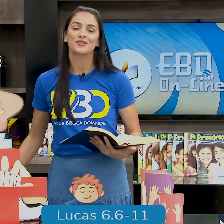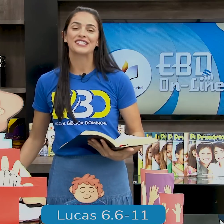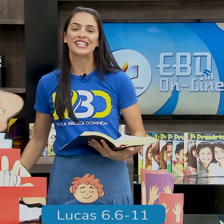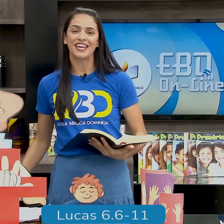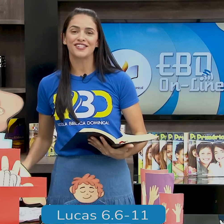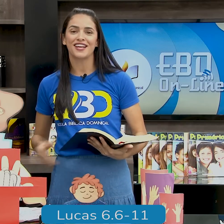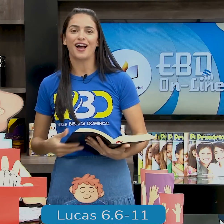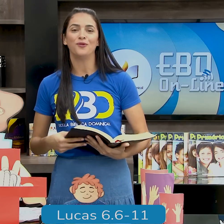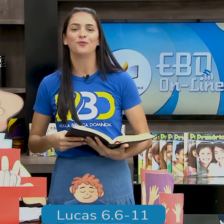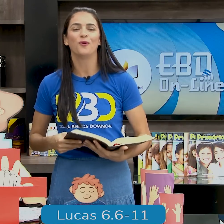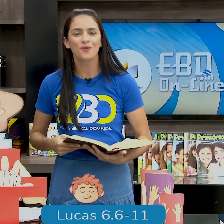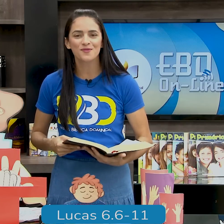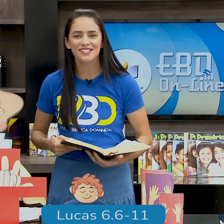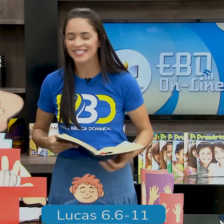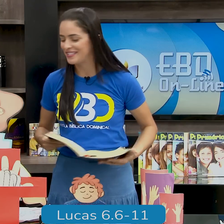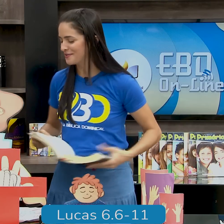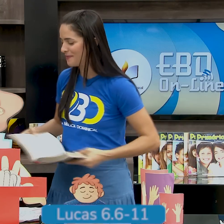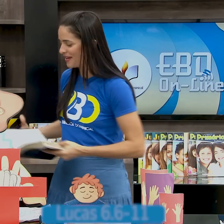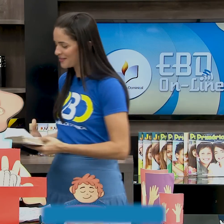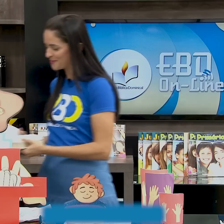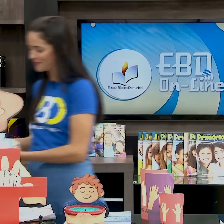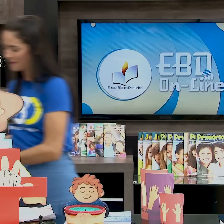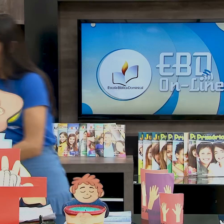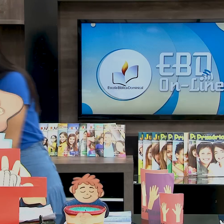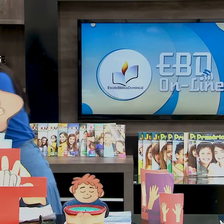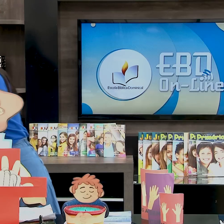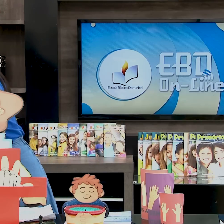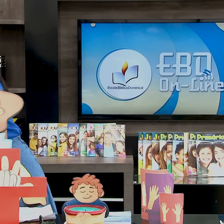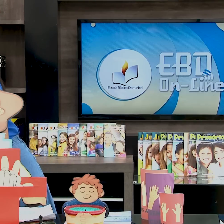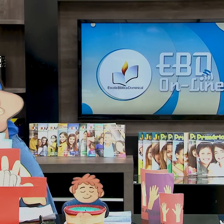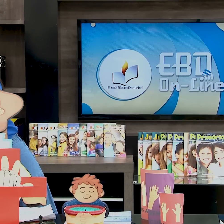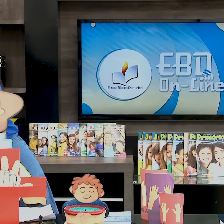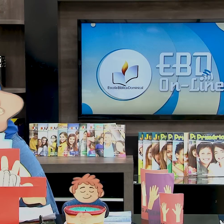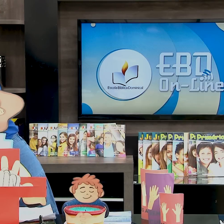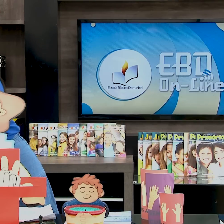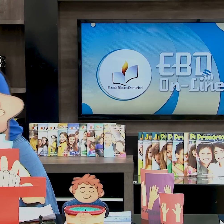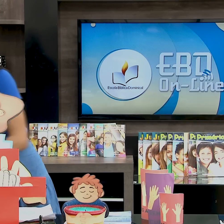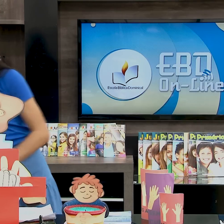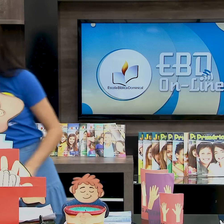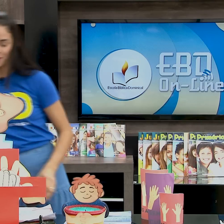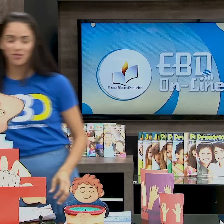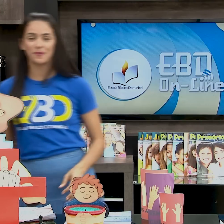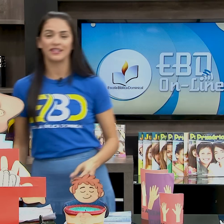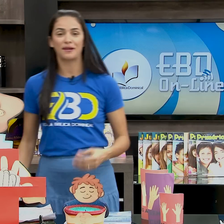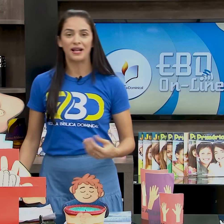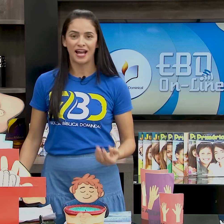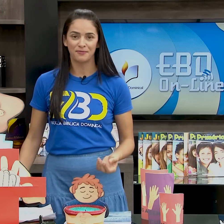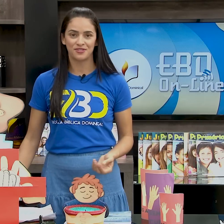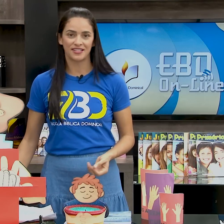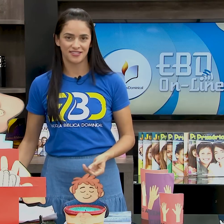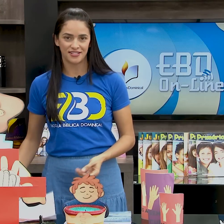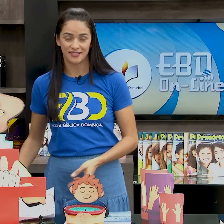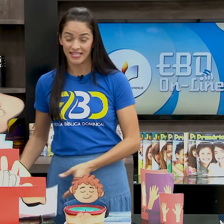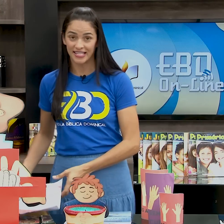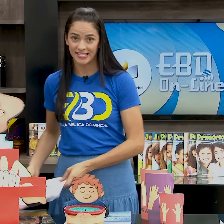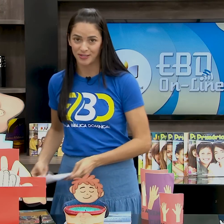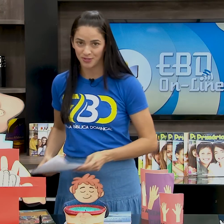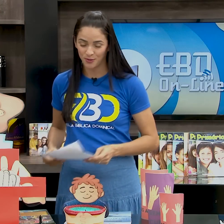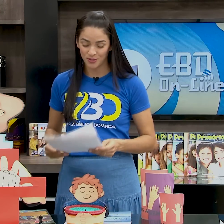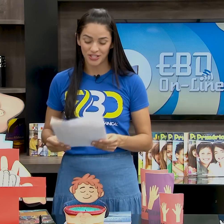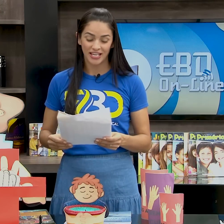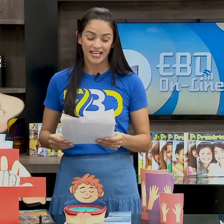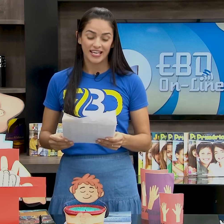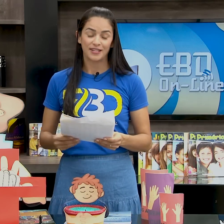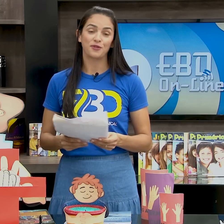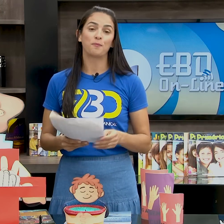do 6 ao 11 isso mesmo e aí nós temos né dois pontos para trabalharmos nessas nessa